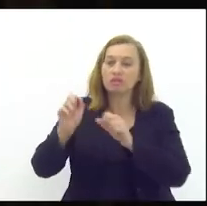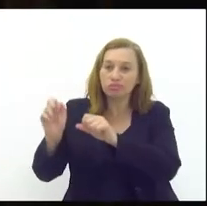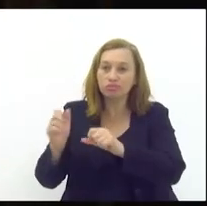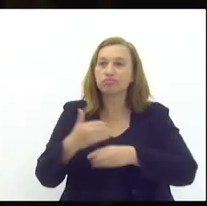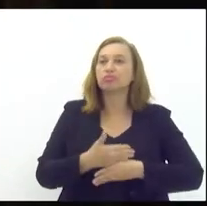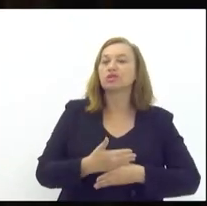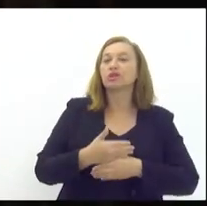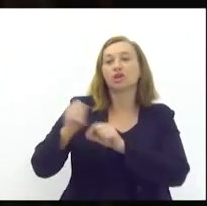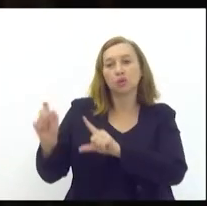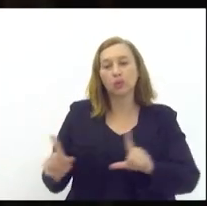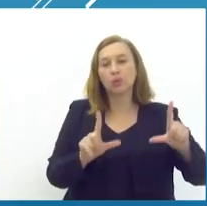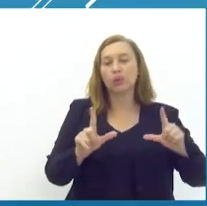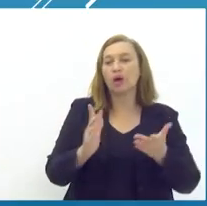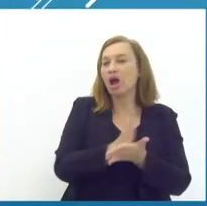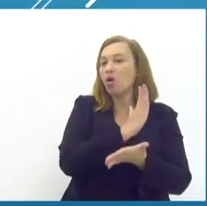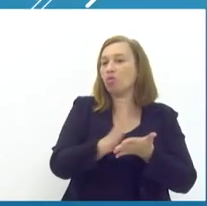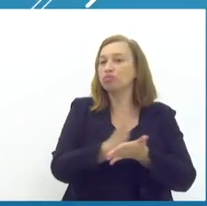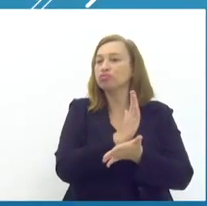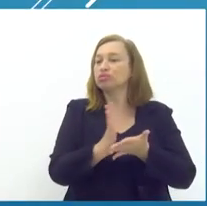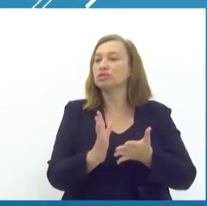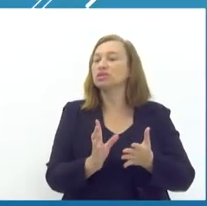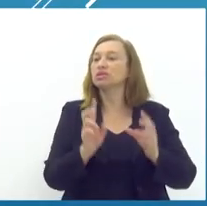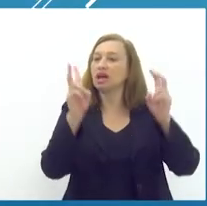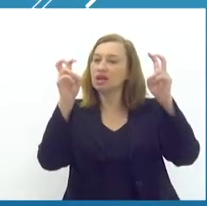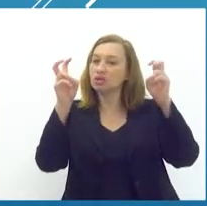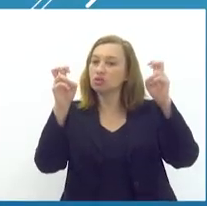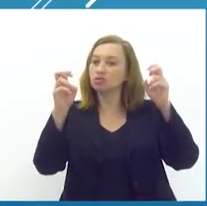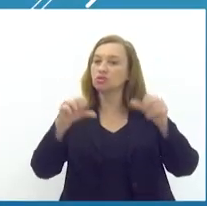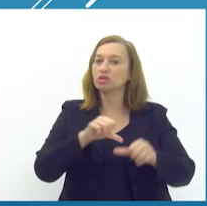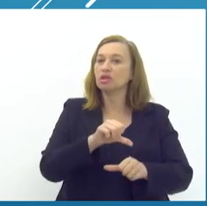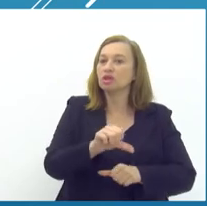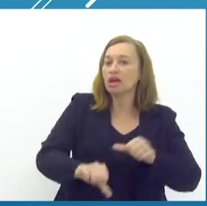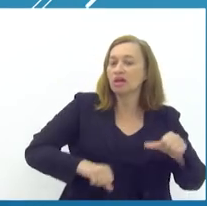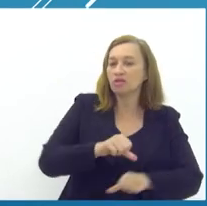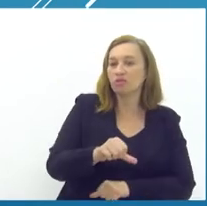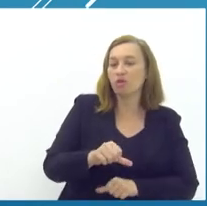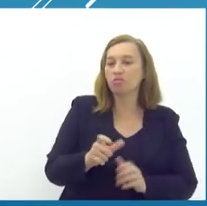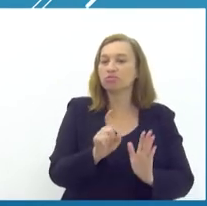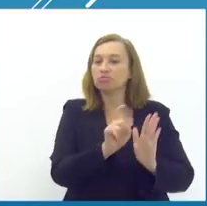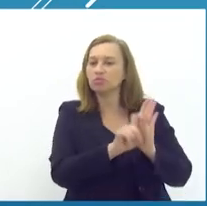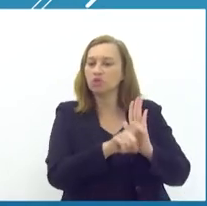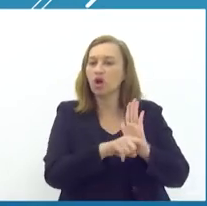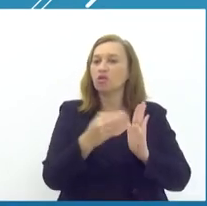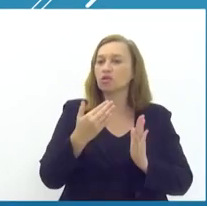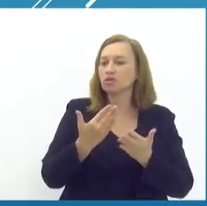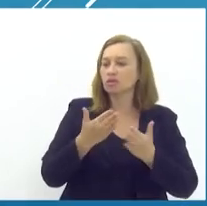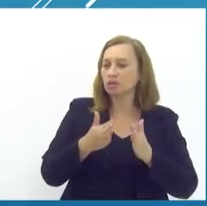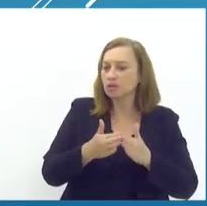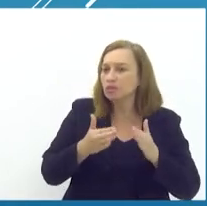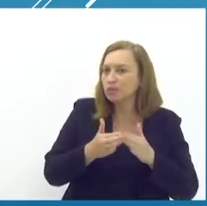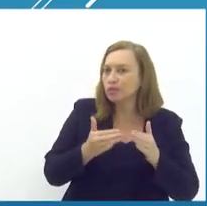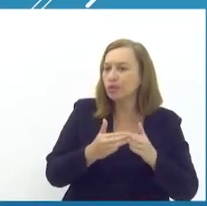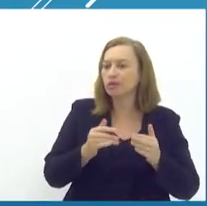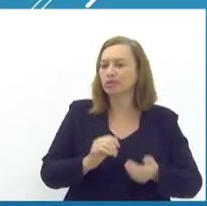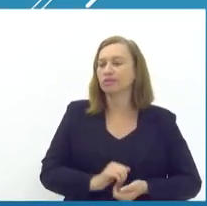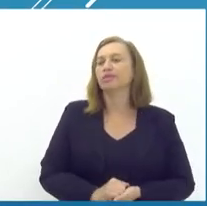algumas questões sobre a reforma tributária apresentação que nós fizemos por favor pode passar